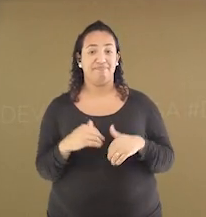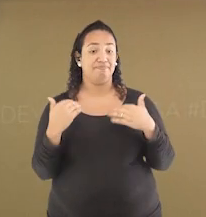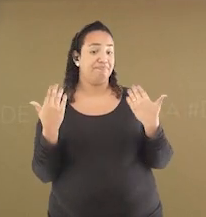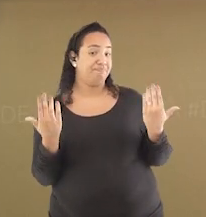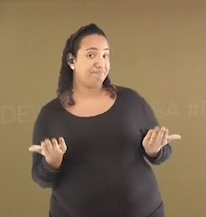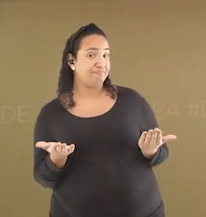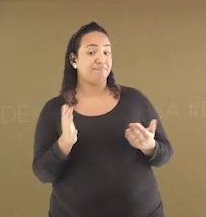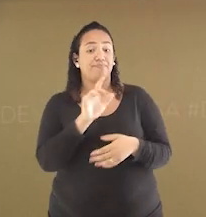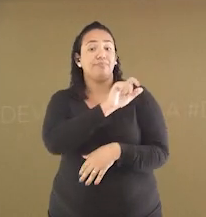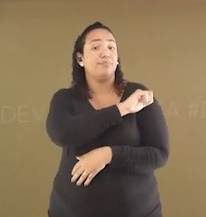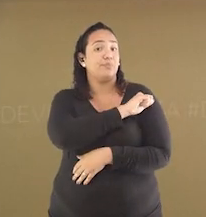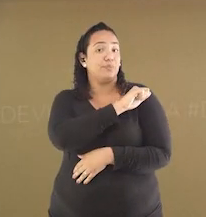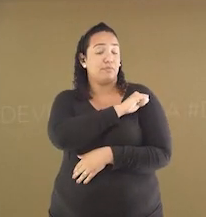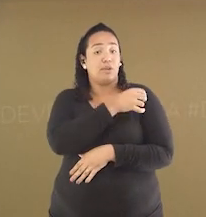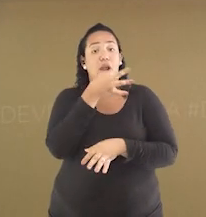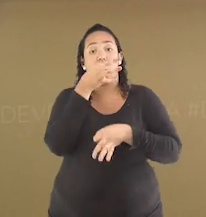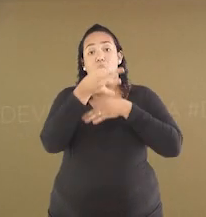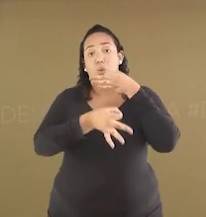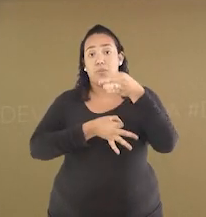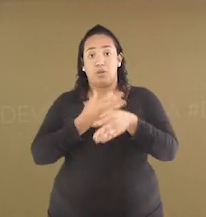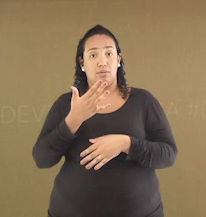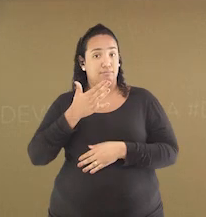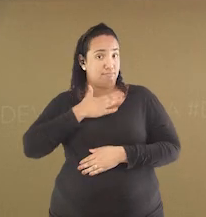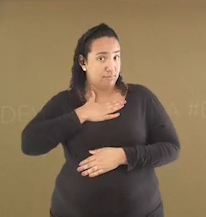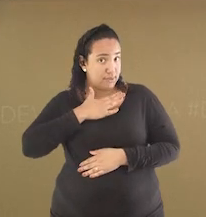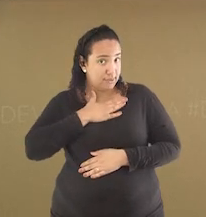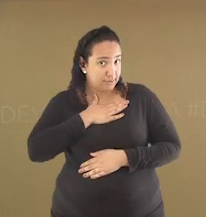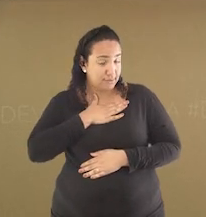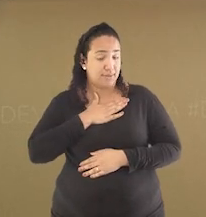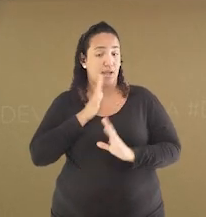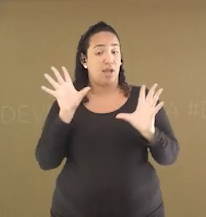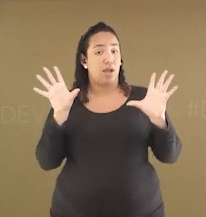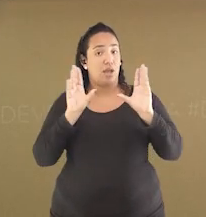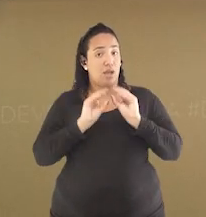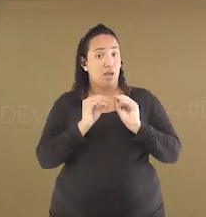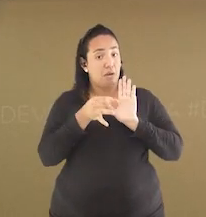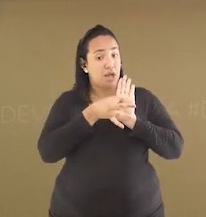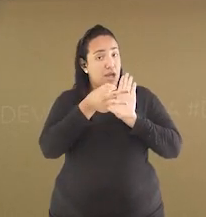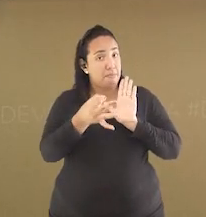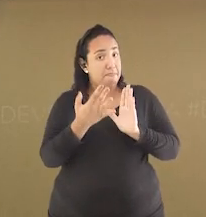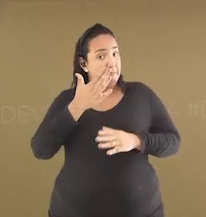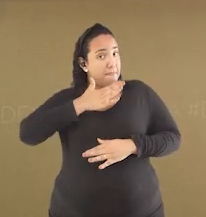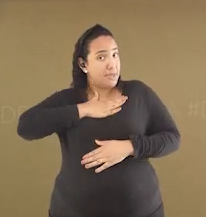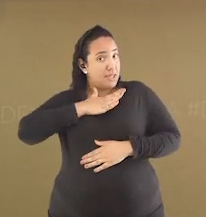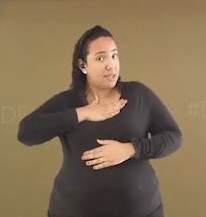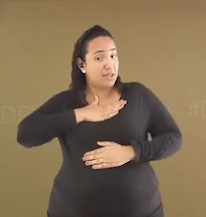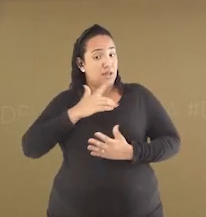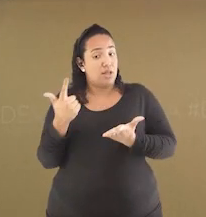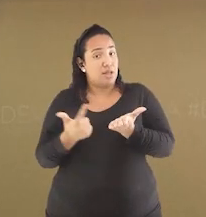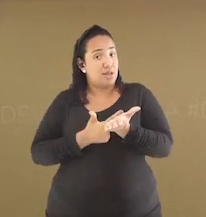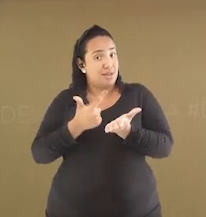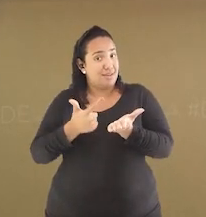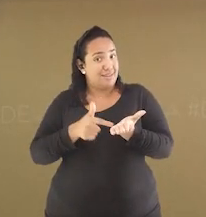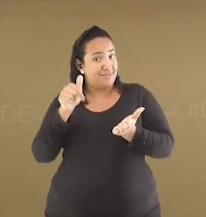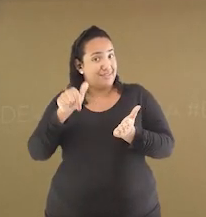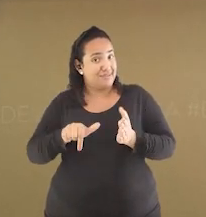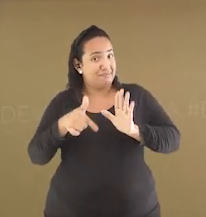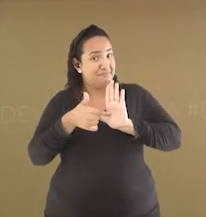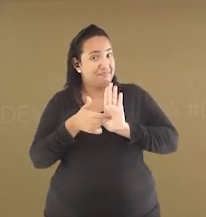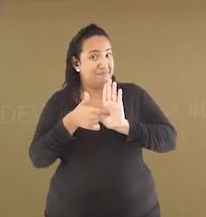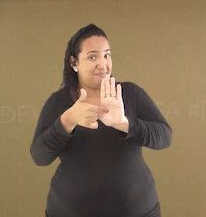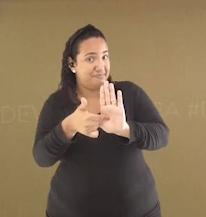Bem, estudante, essa foi a minha opinião, a minha resenha crítica sobre o livro Diário